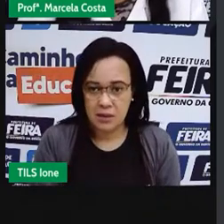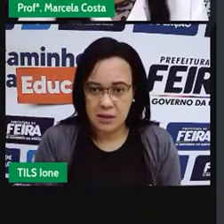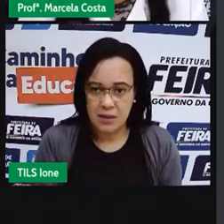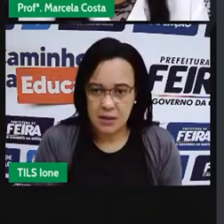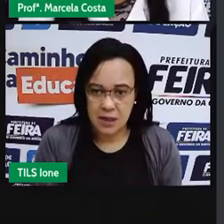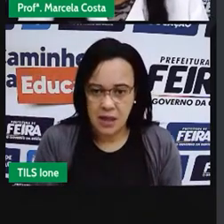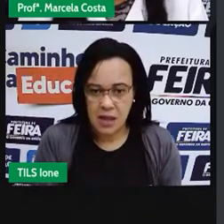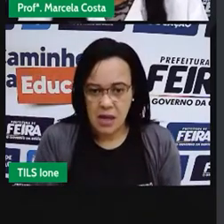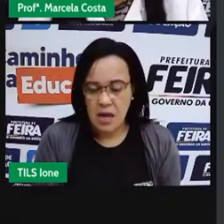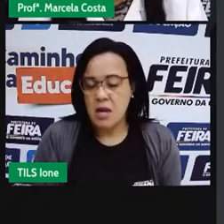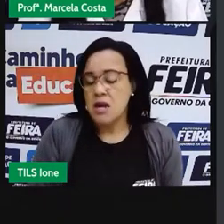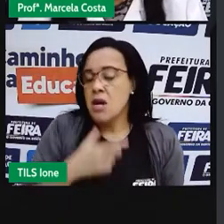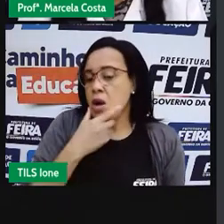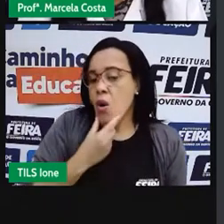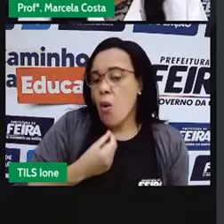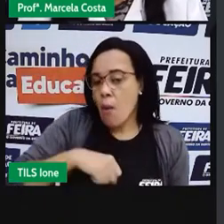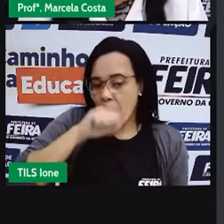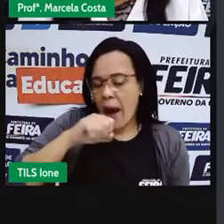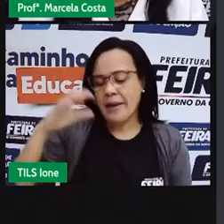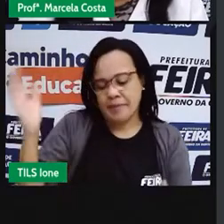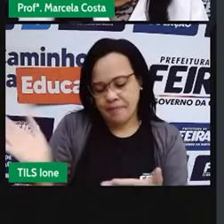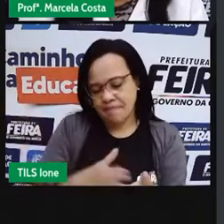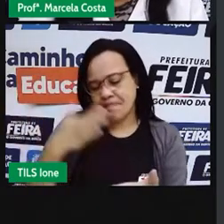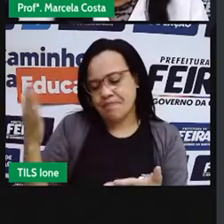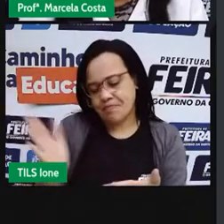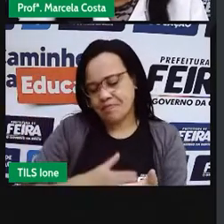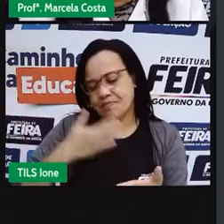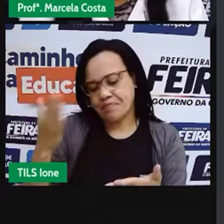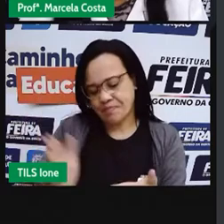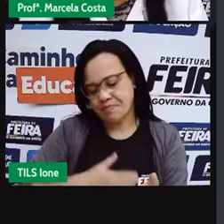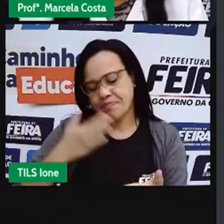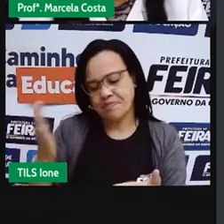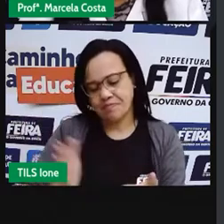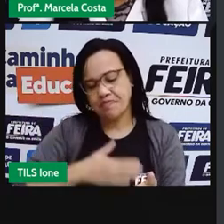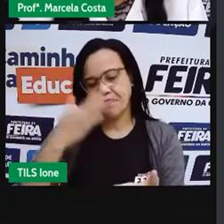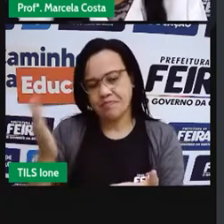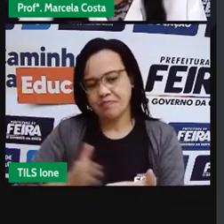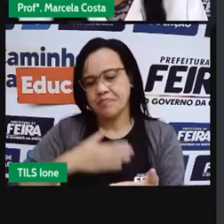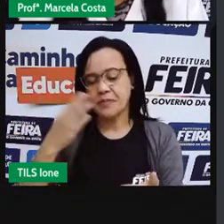O pai pulou algumas páginas, passou o olho em cima delas e disse: